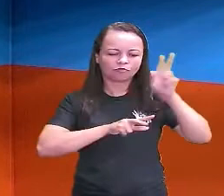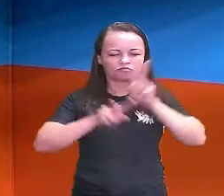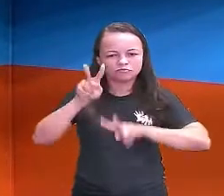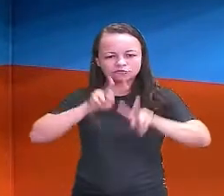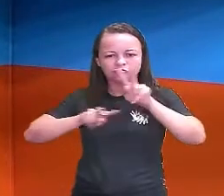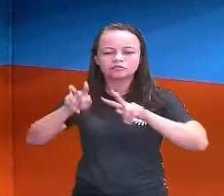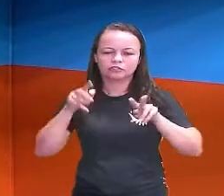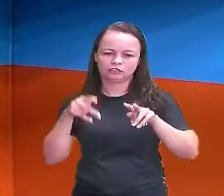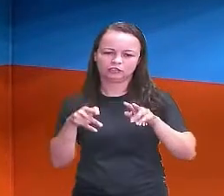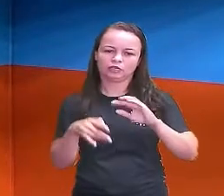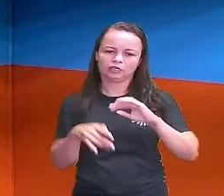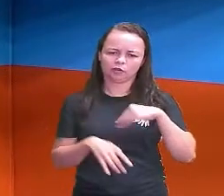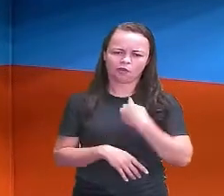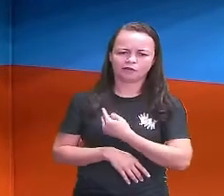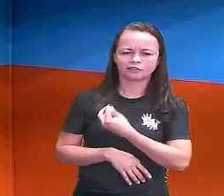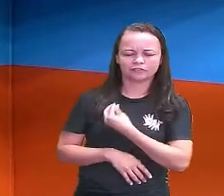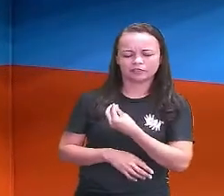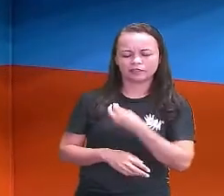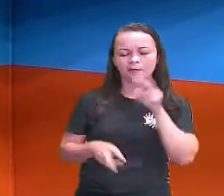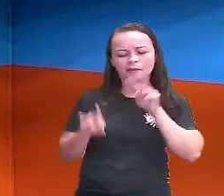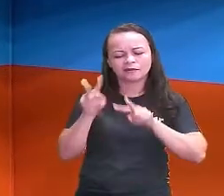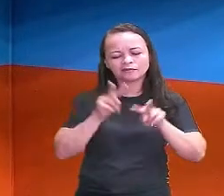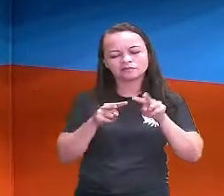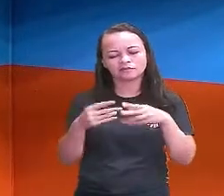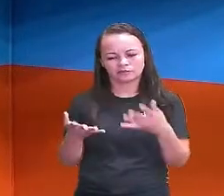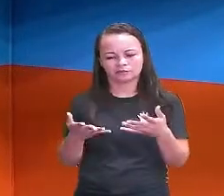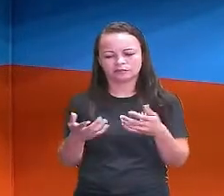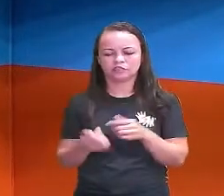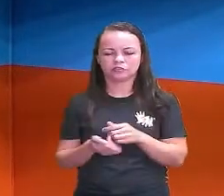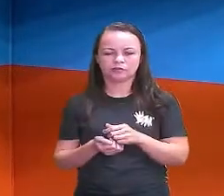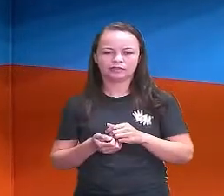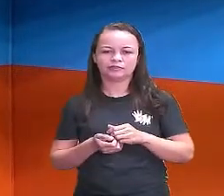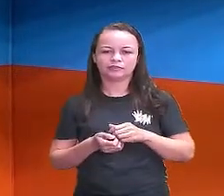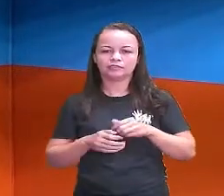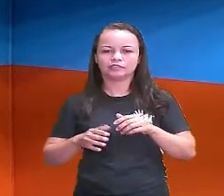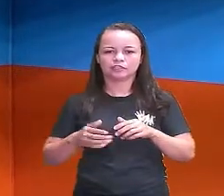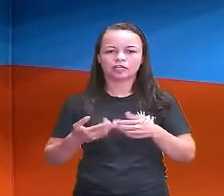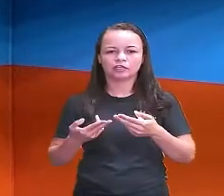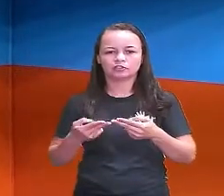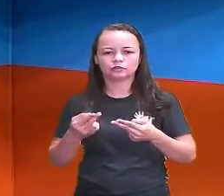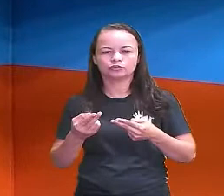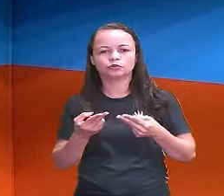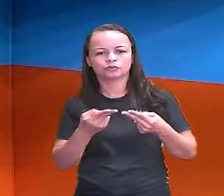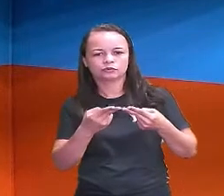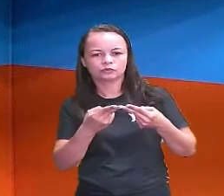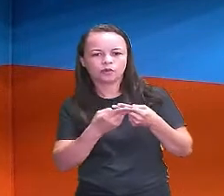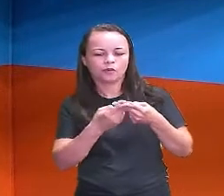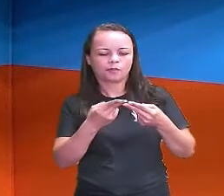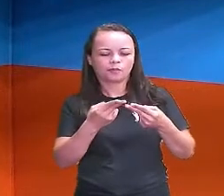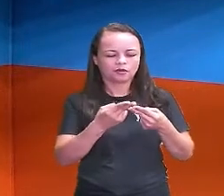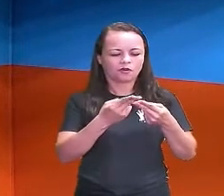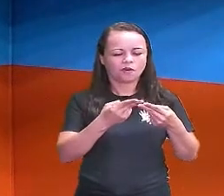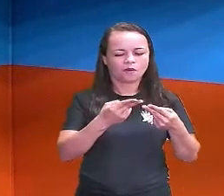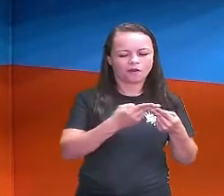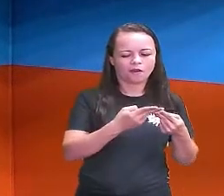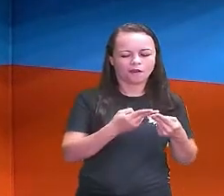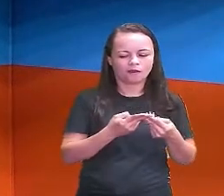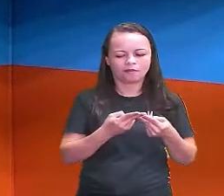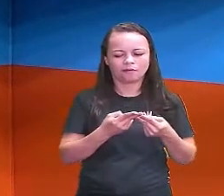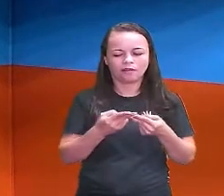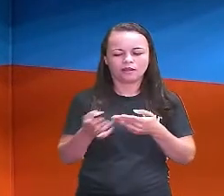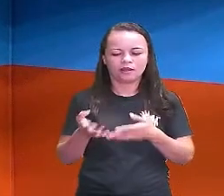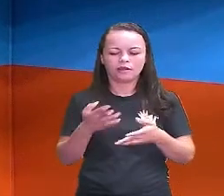nossa vida. É só a gente prestar atenção. As pecinhas do dominó são retângulos. Tijolinho que a gente usa